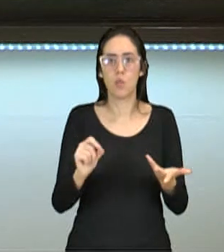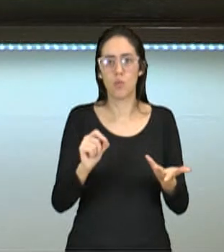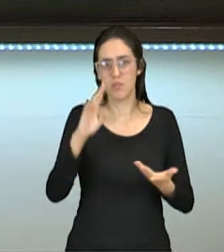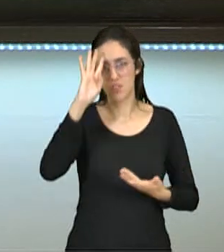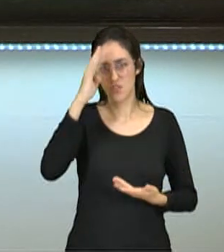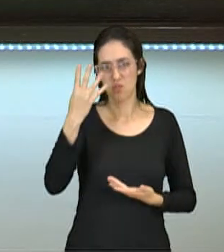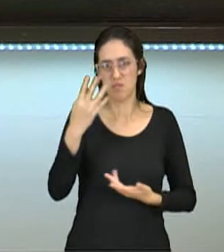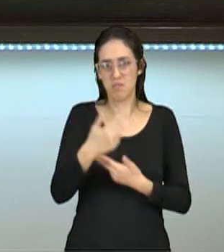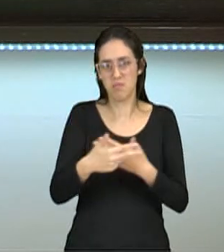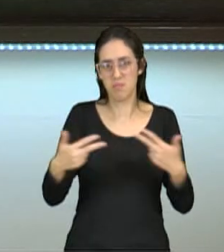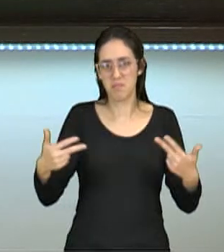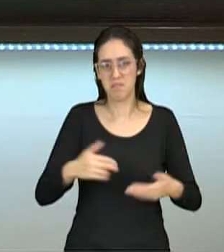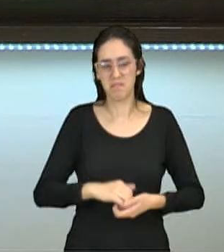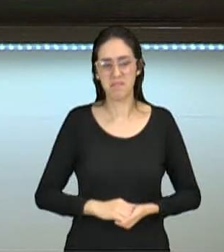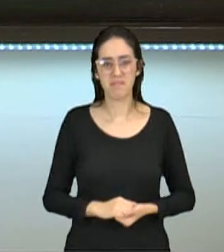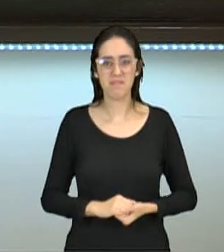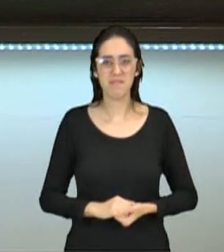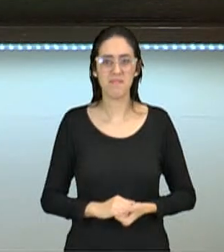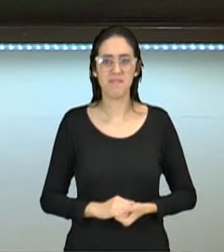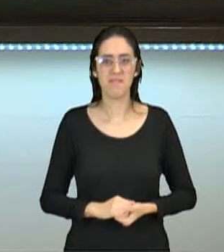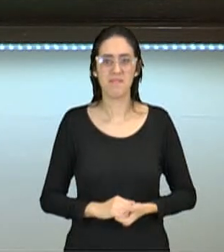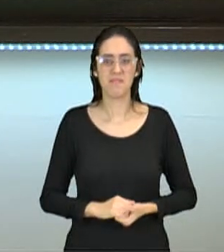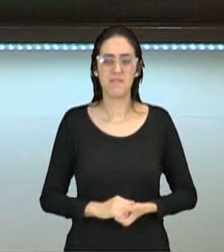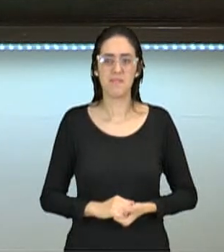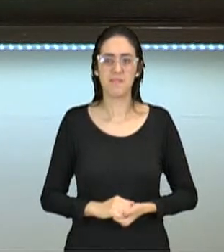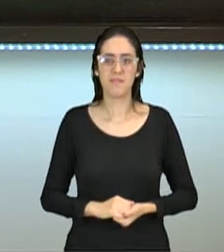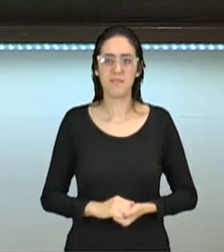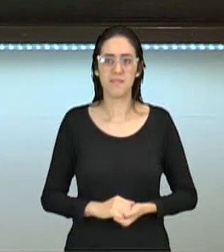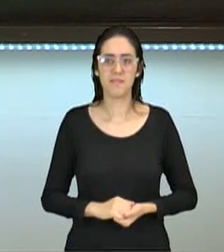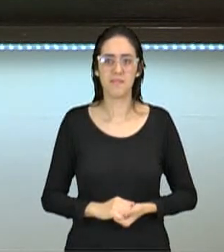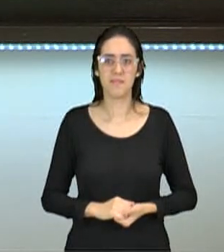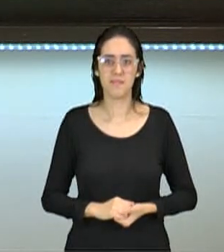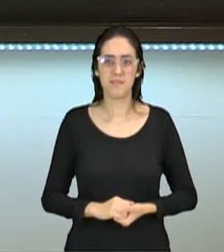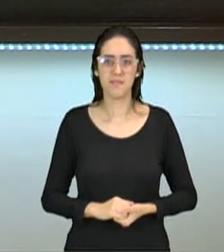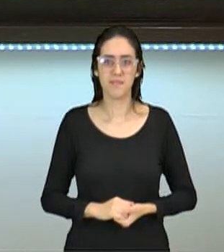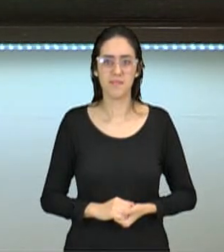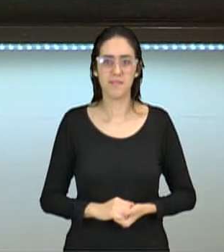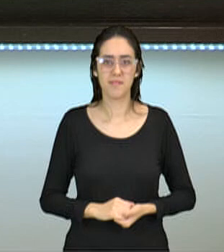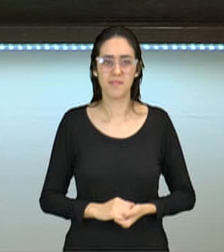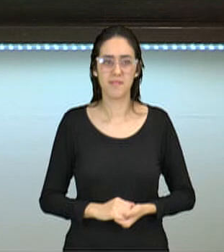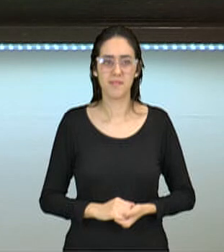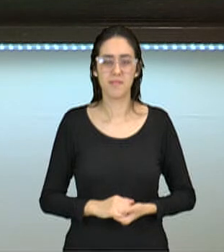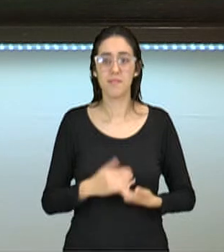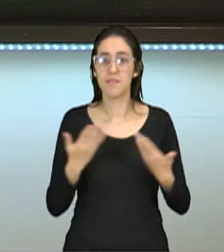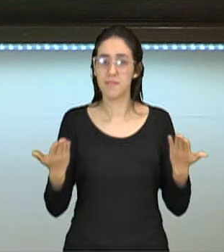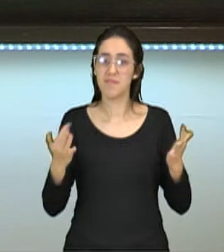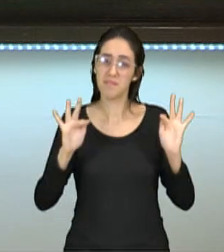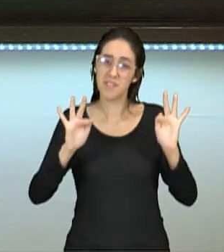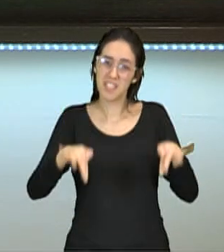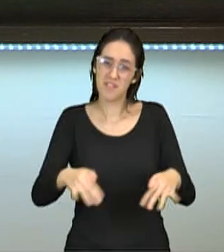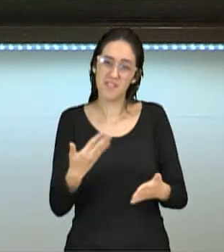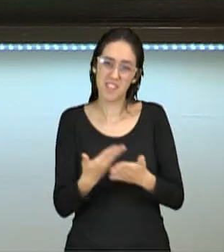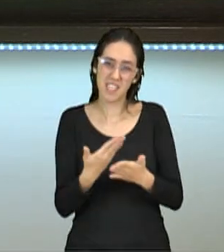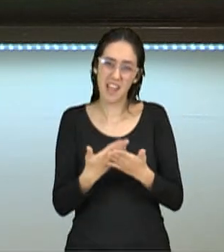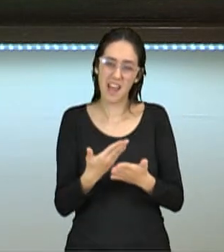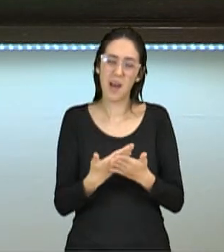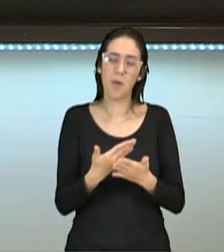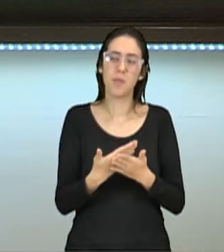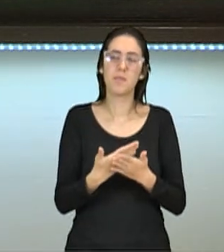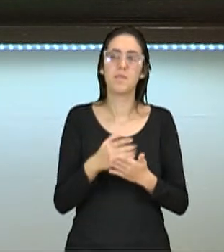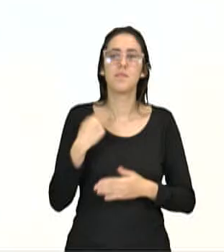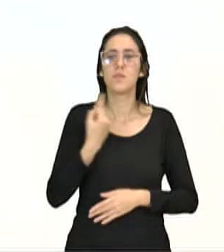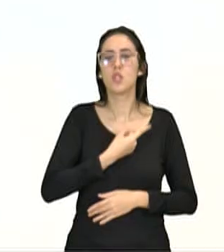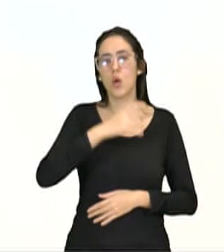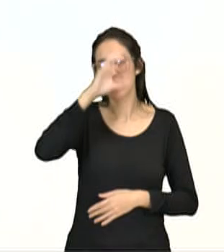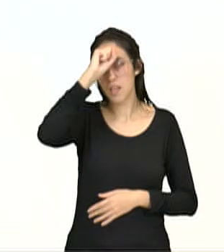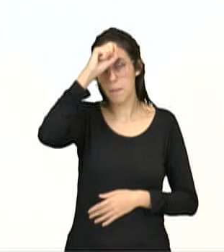naquela situação em que teu corpo está exposto. E aí, então, chegamos ao fim dessa aula. Nesta